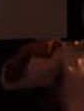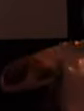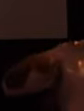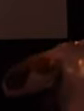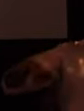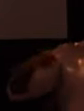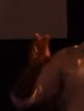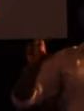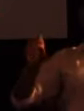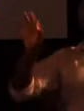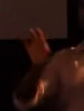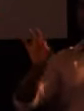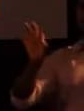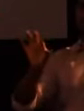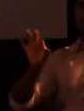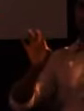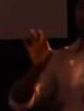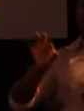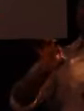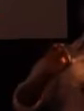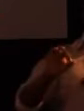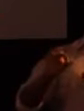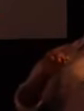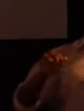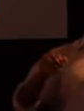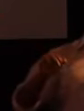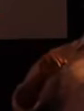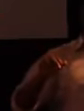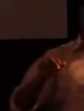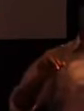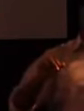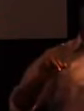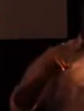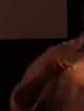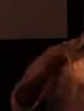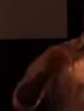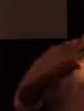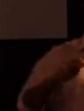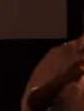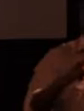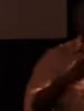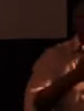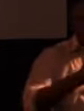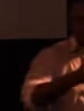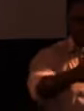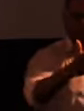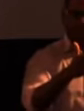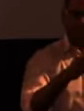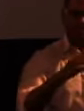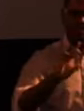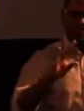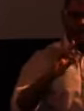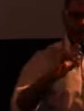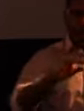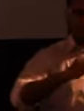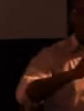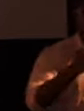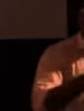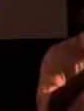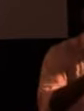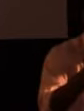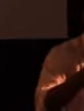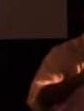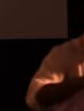outros 50% a gente até admite a aplicação de algum material, piso, semidrenante, permeável. Admite